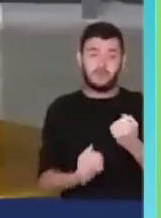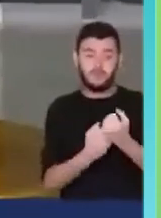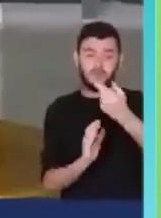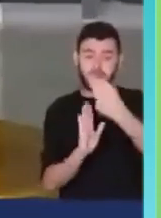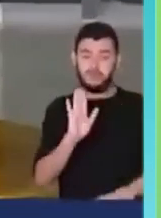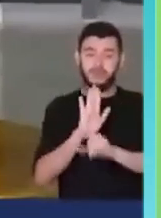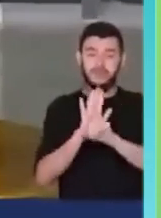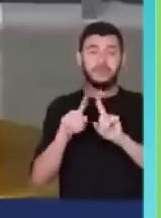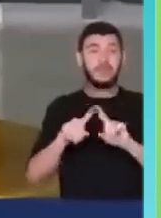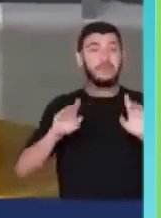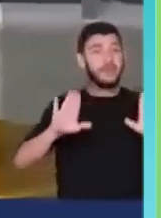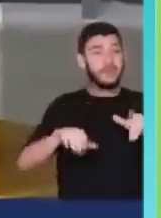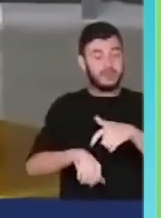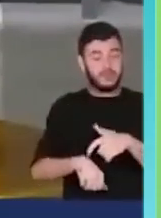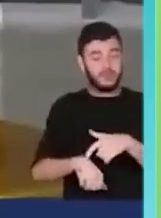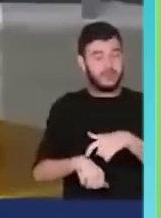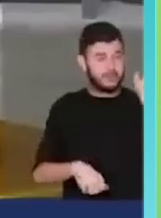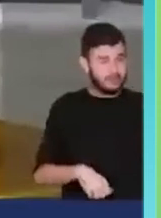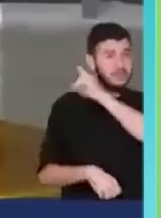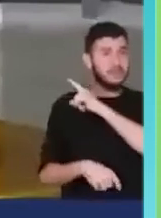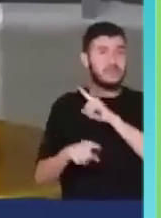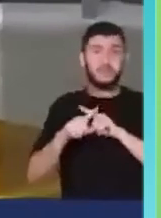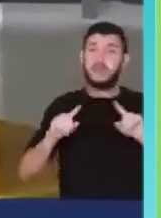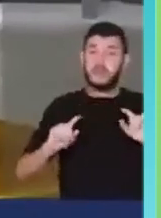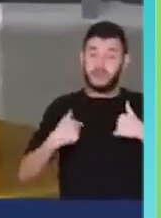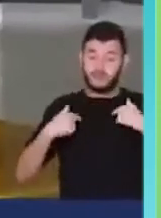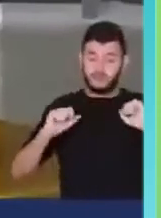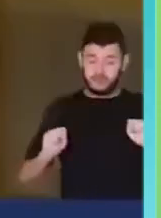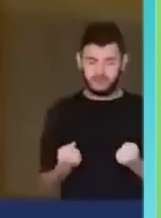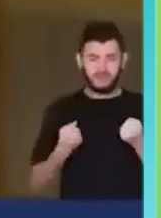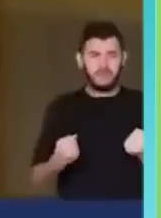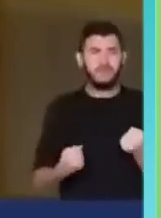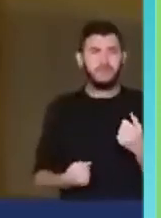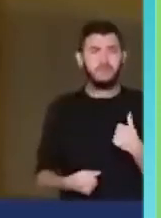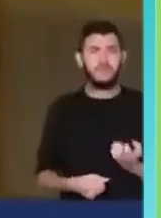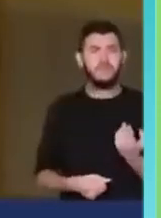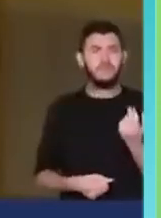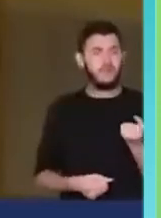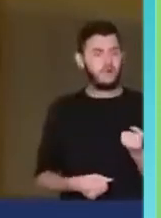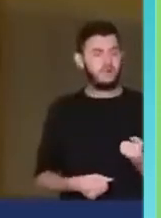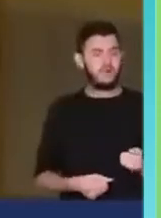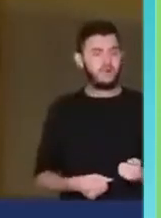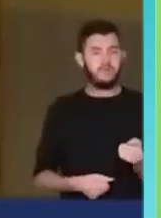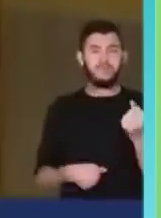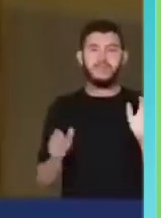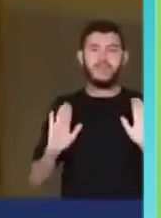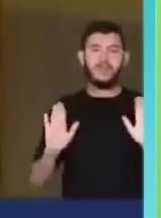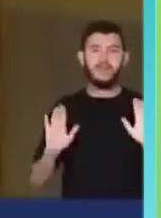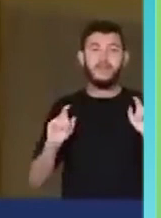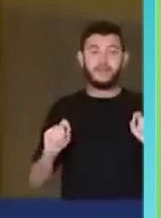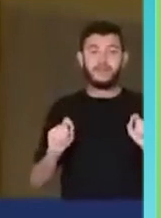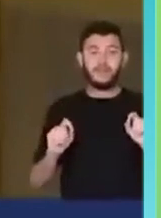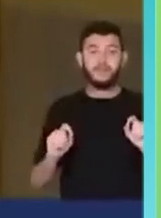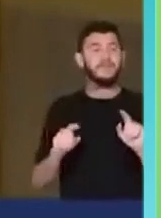e esse momento e tem um momento crítico mas eu como defensor jamais vou puxar o garrão um boi para não entrar numa